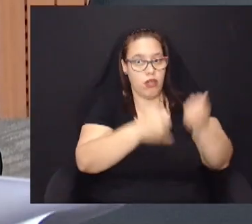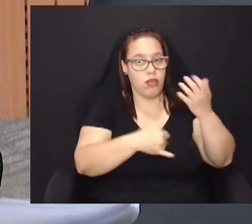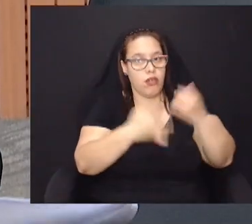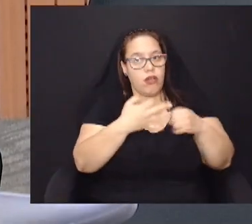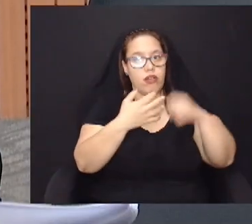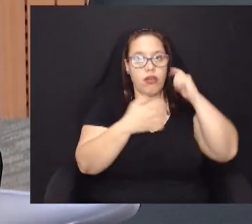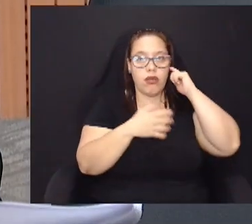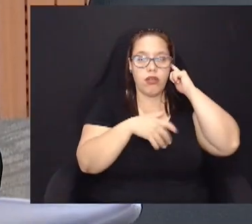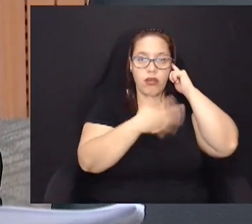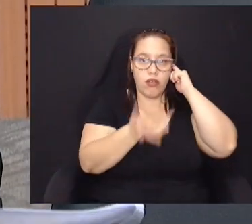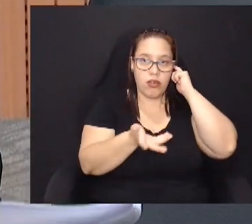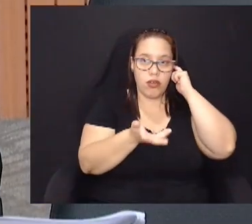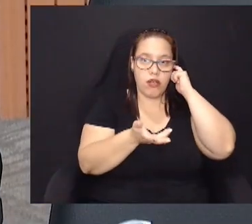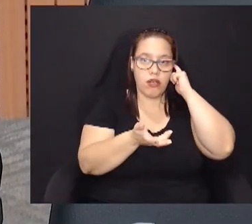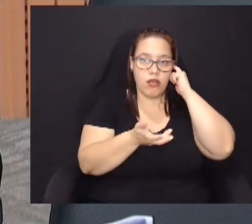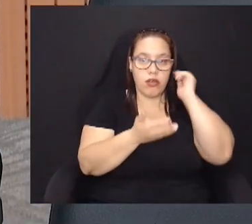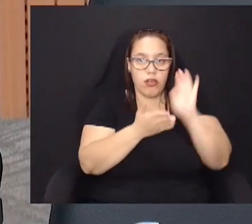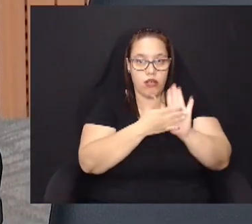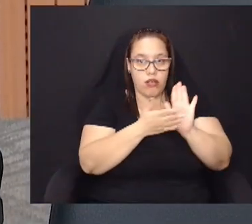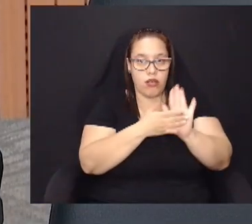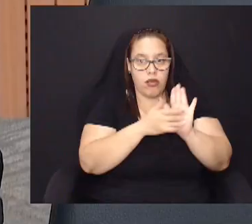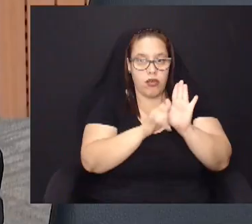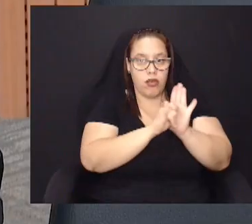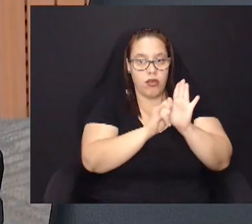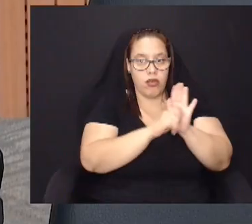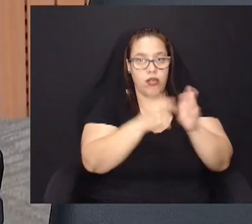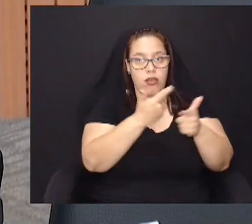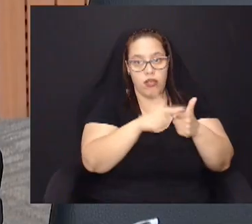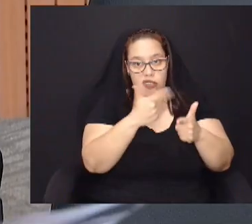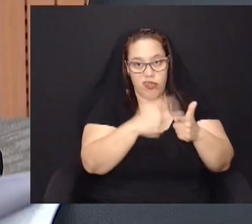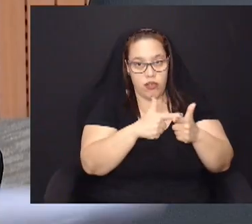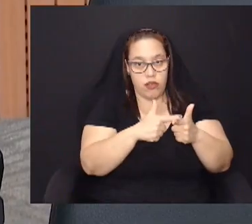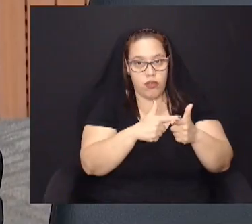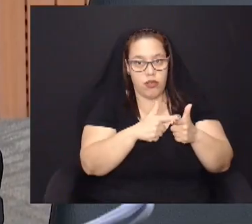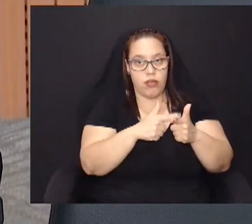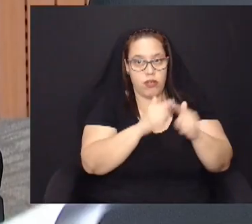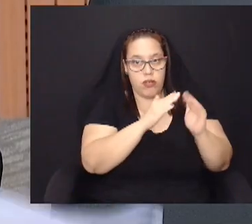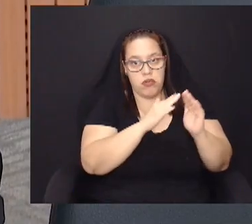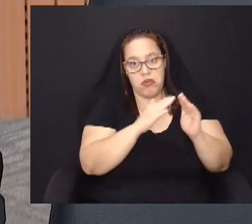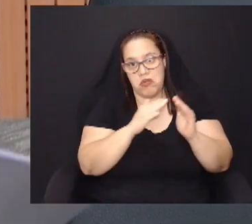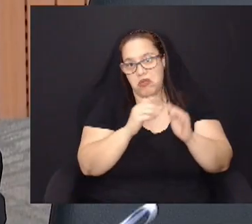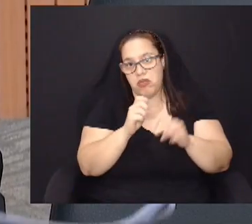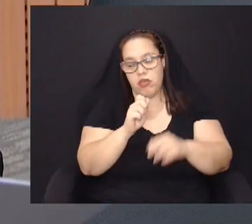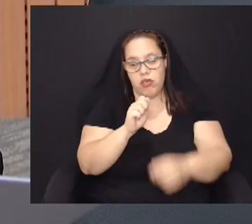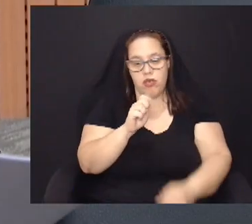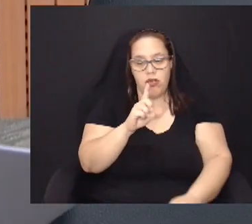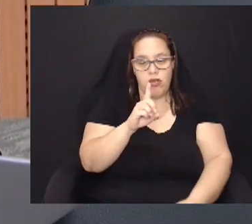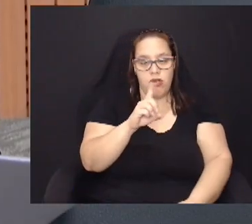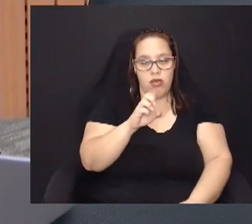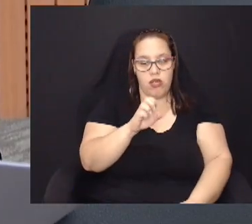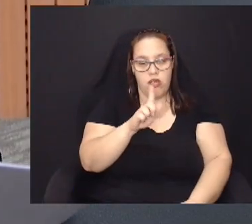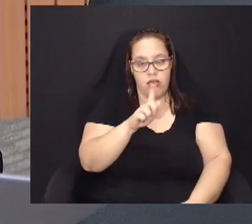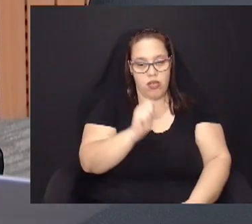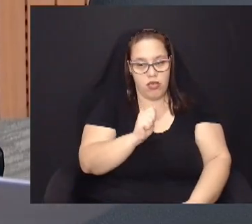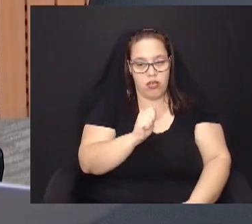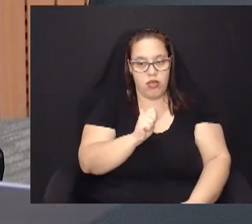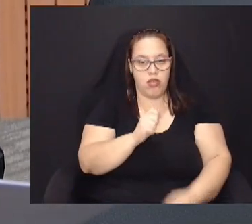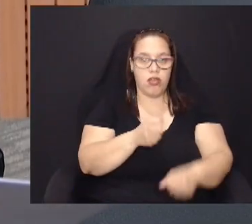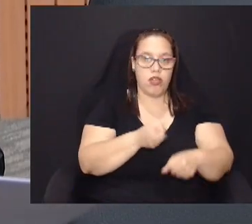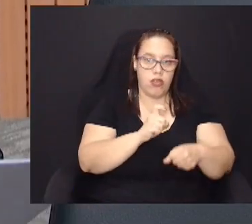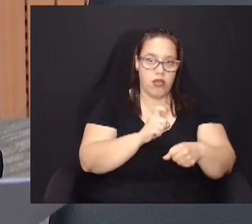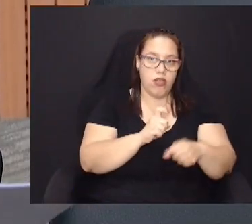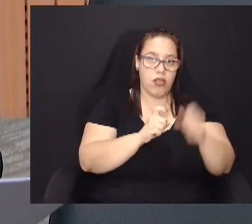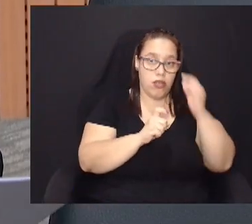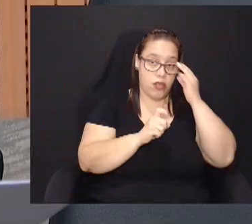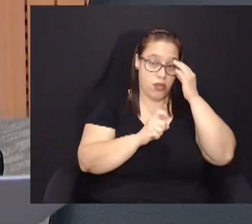qual a gente teve que inserir isso. A gente estava tendo muito problema com estabelecimentos, adegas, e aí a gente fez essa exceção aqui. Então, no